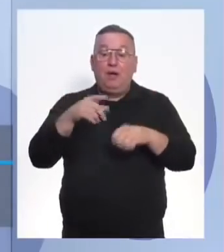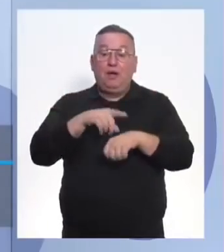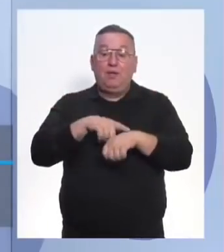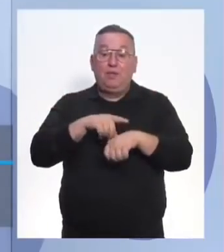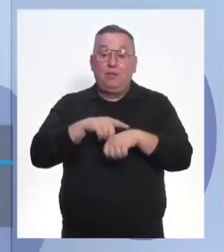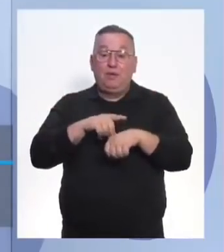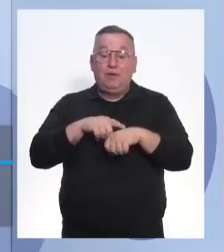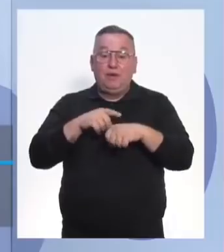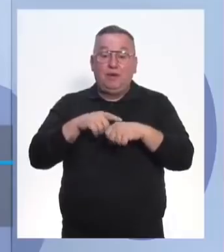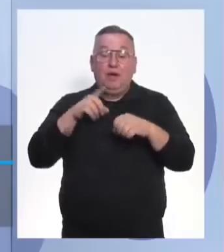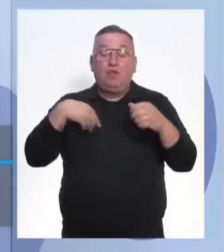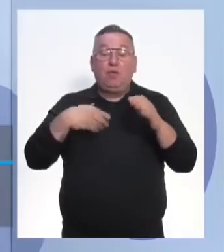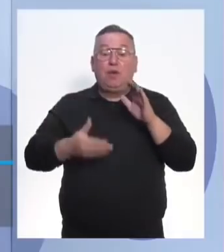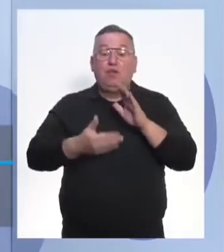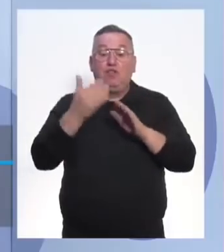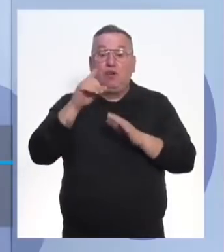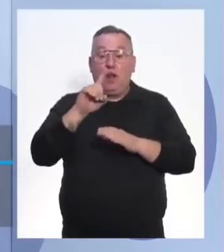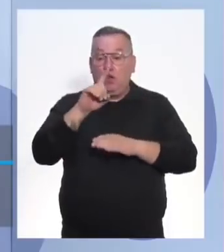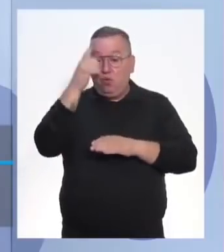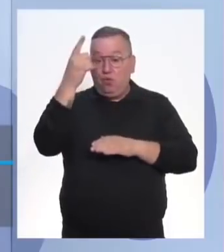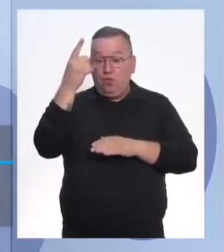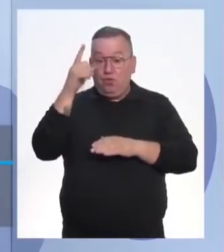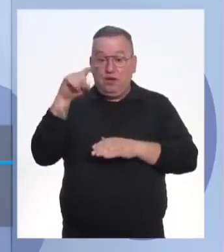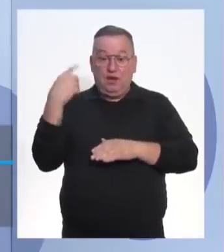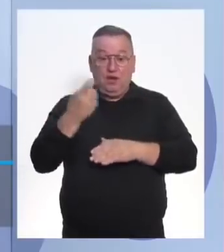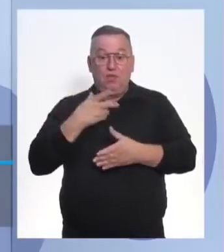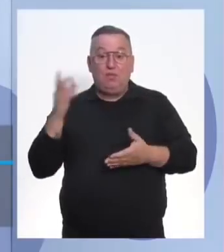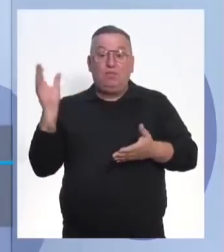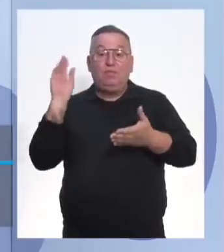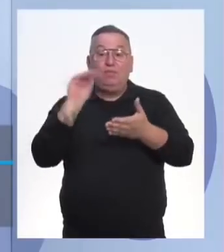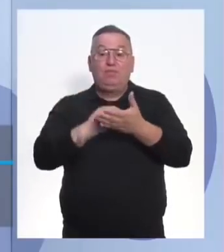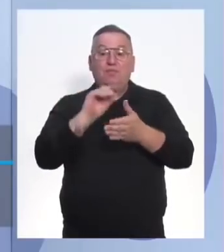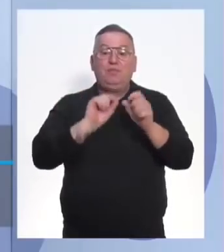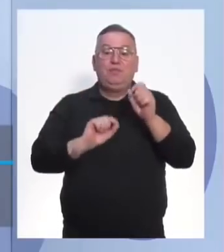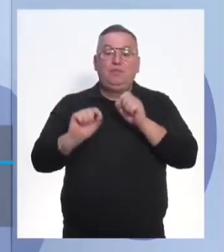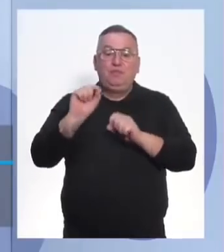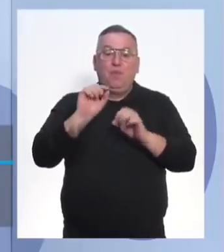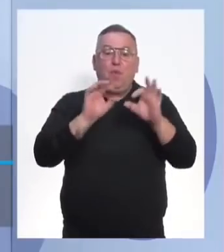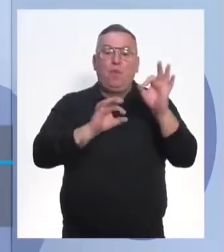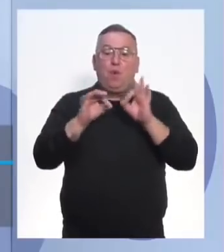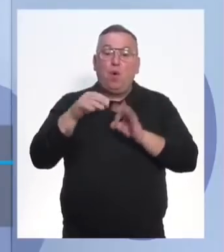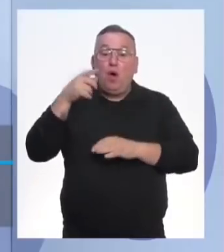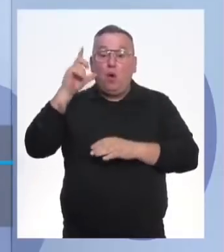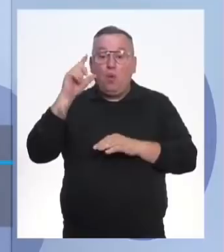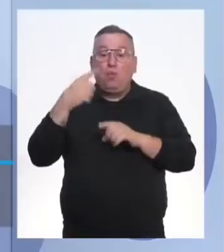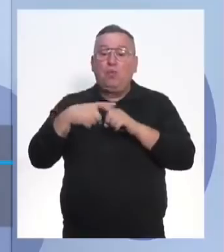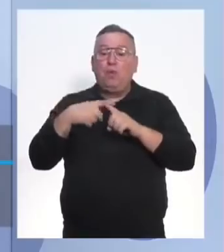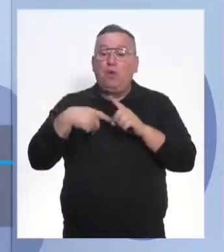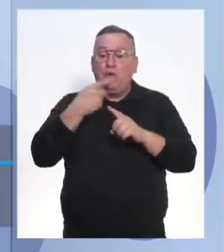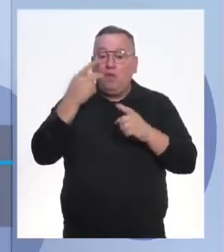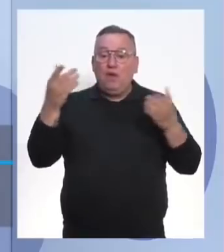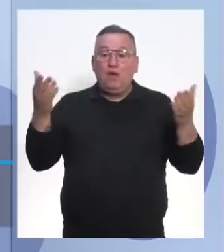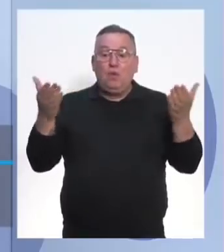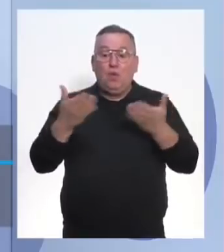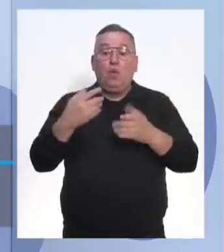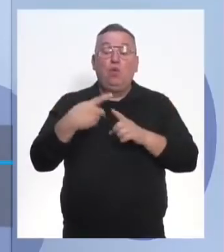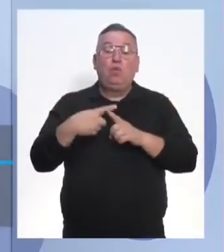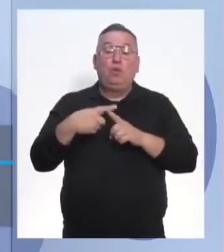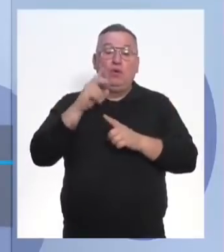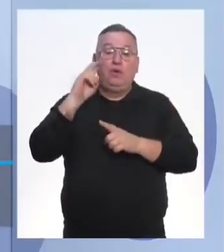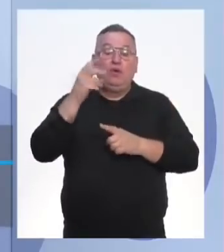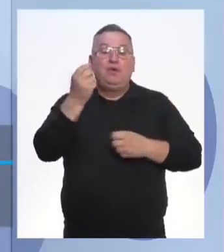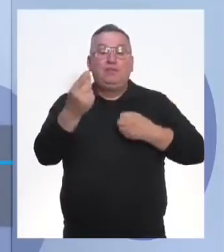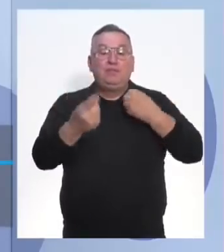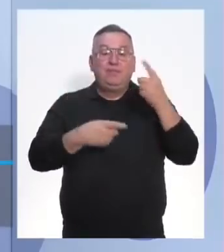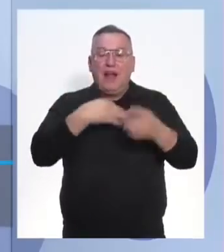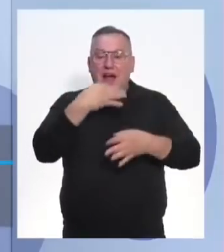para esclarecer as dúvidas de vocês, já que nós colocamos o projeto ontem. Por que eu estou colocando isso? Porque eu vi alguns